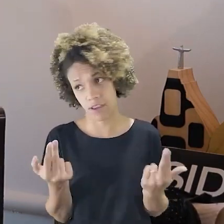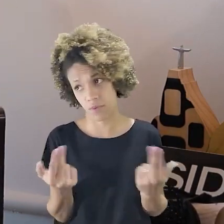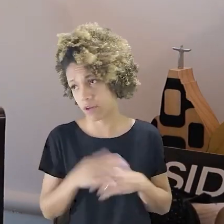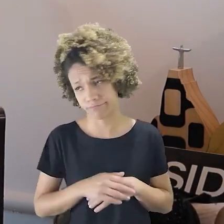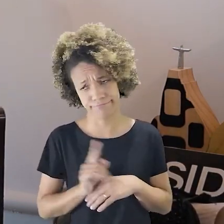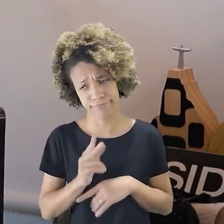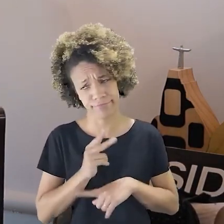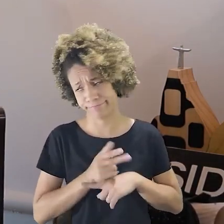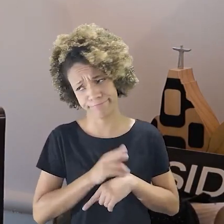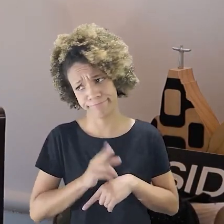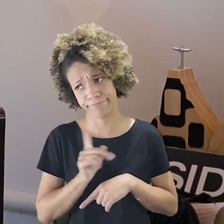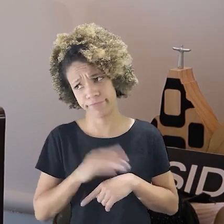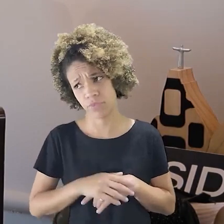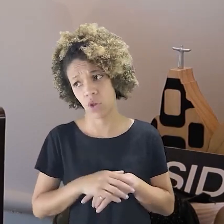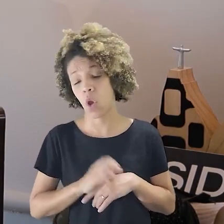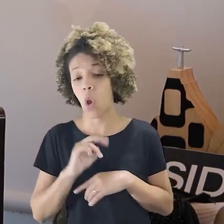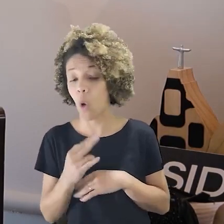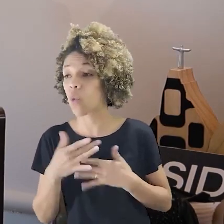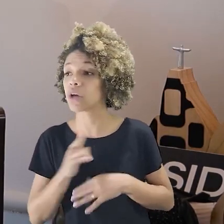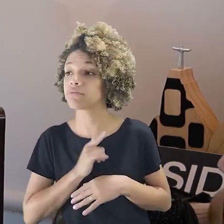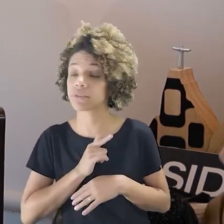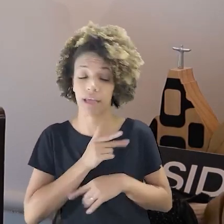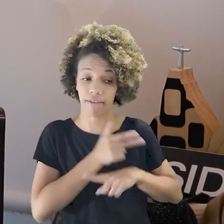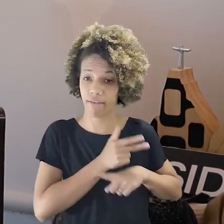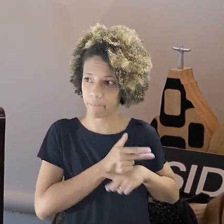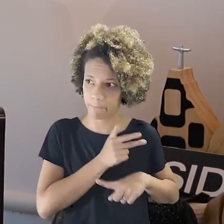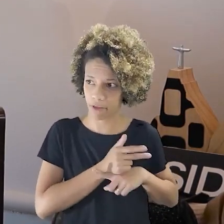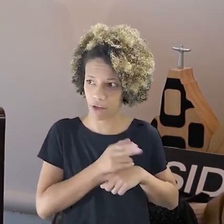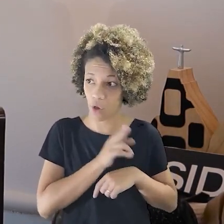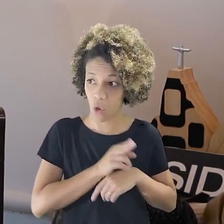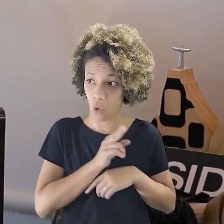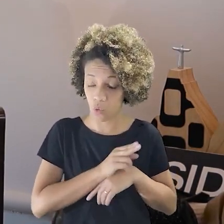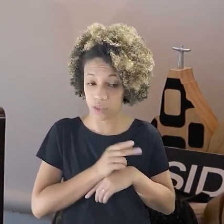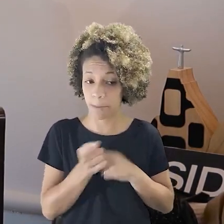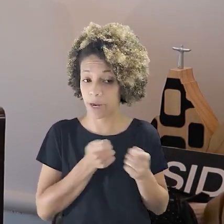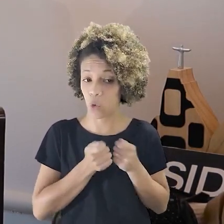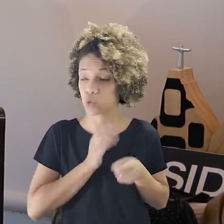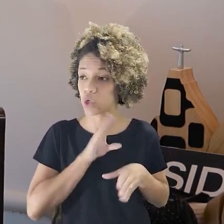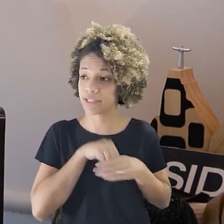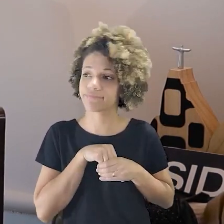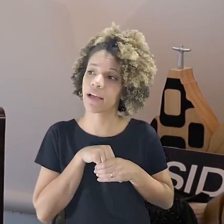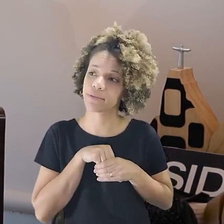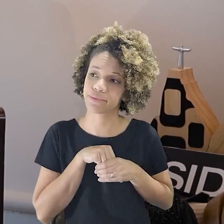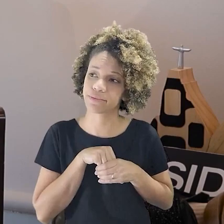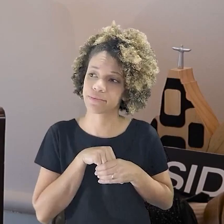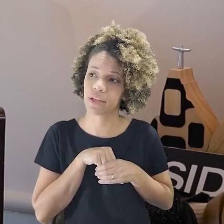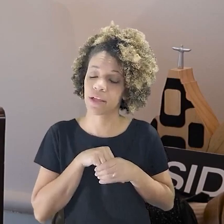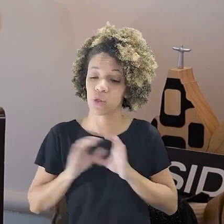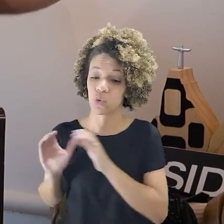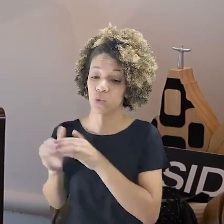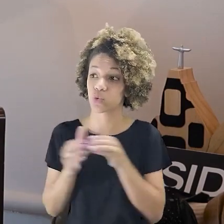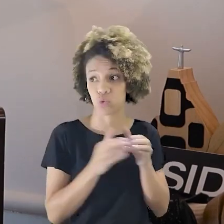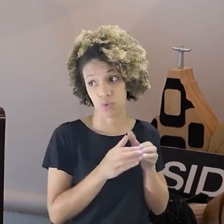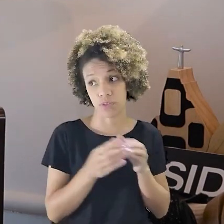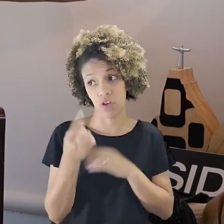terror. Não usa câmera. Ou então, quando usa câmera, utiliza a câmera para controle interno das suas